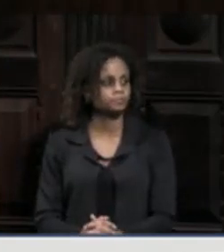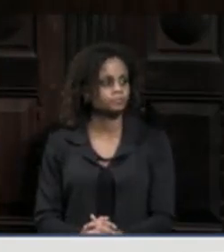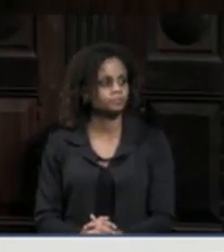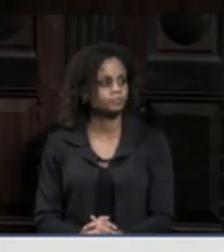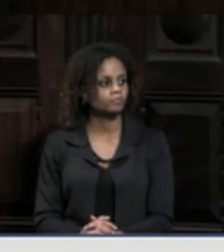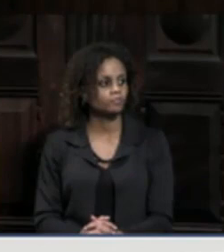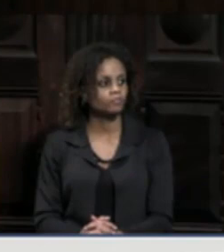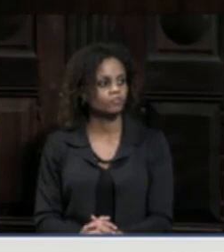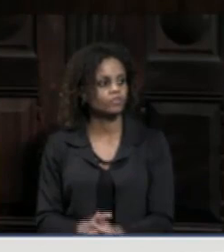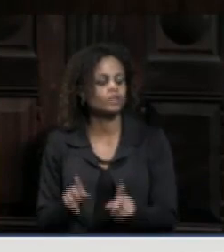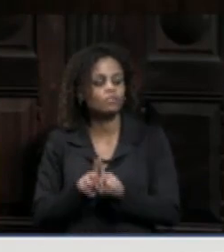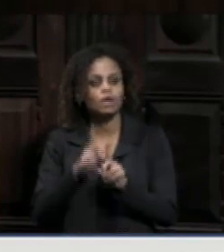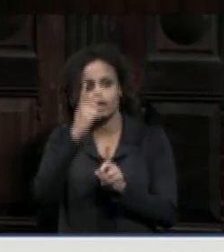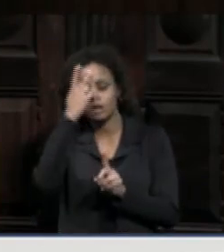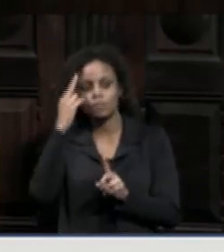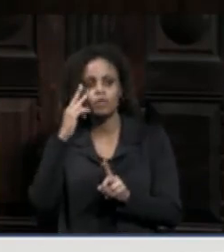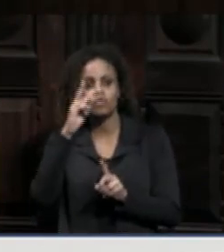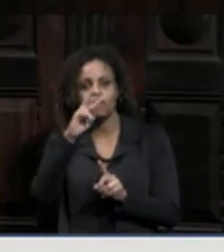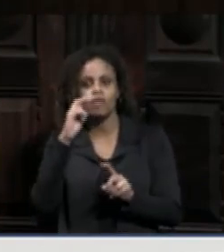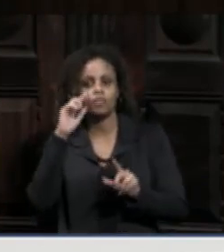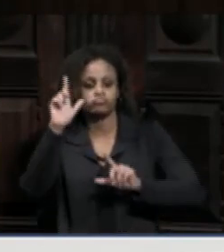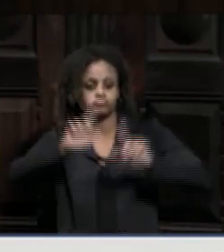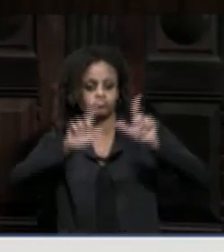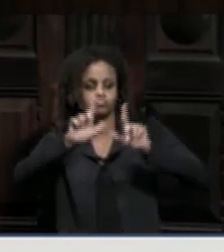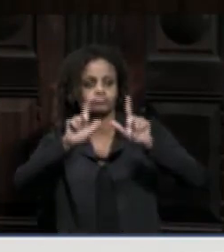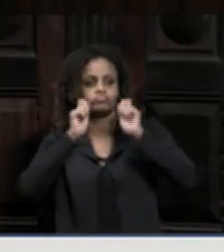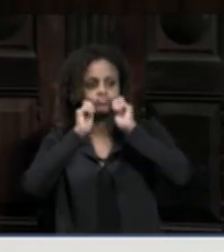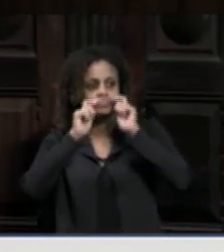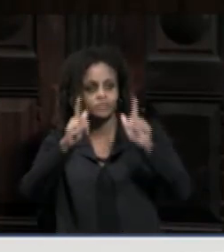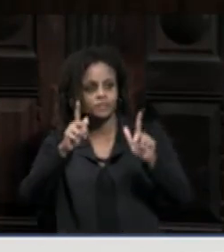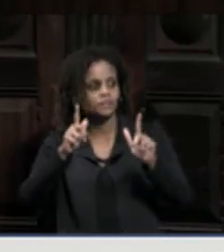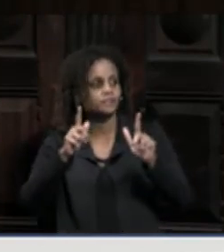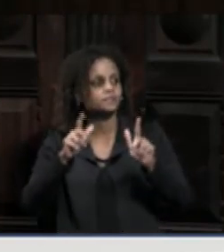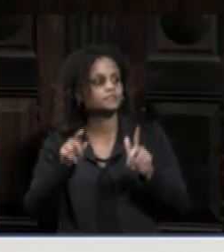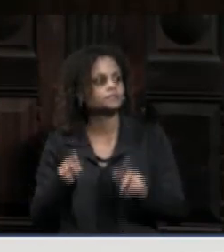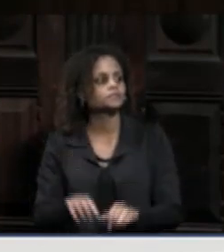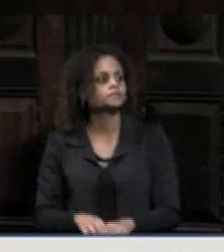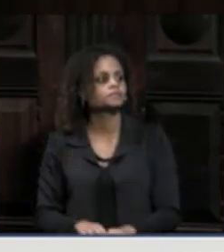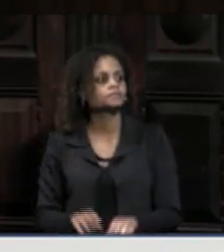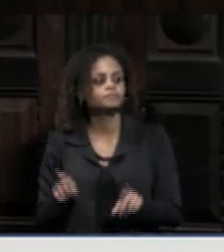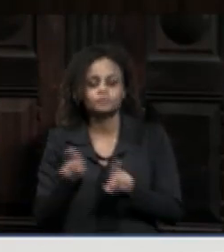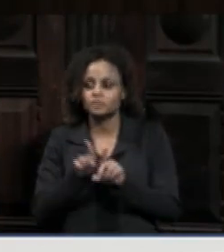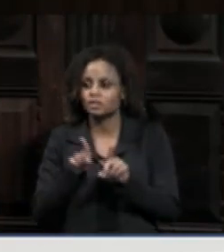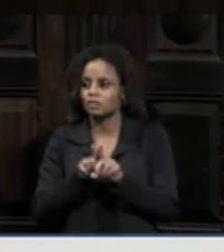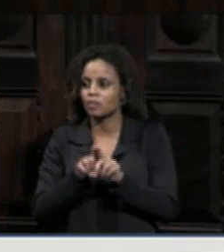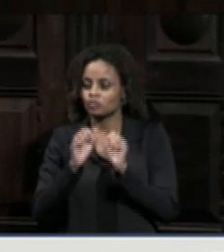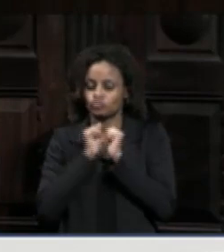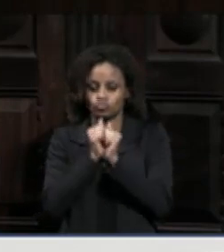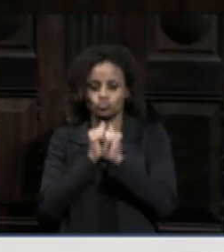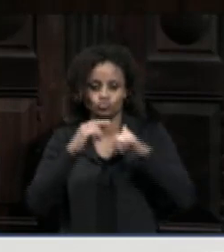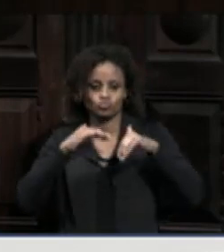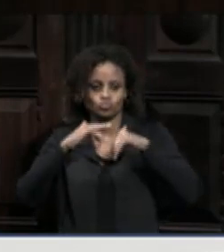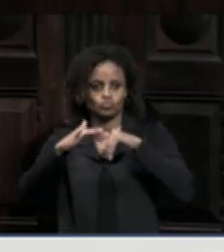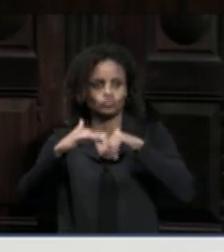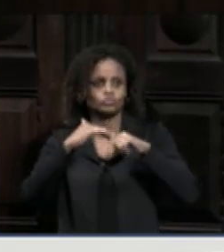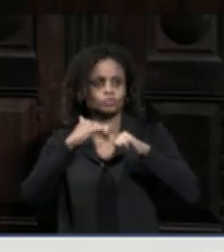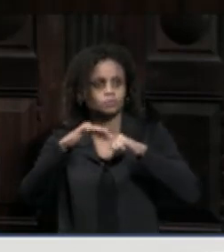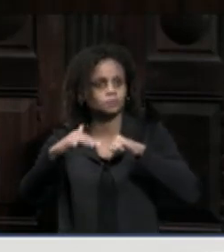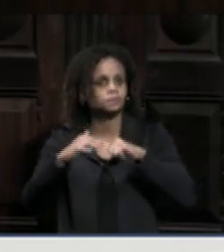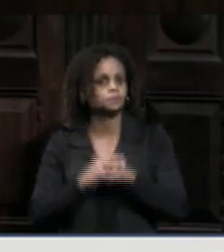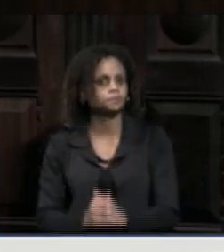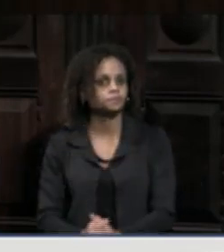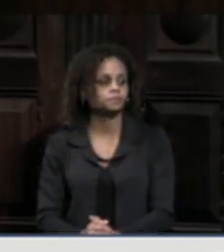aqueles que nos assistem pela TV e aqueles que nos acompanham pelas redes sociais.